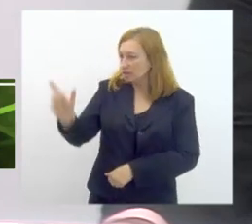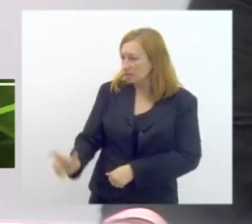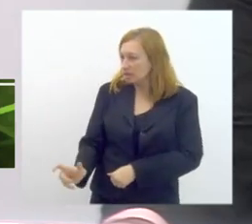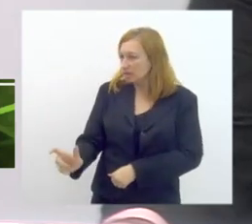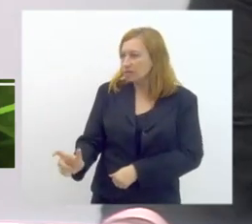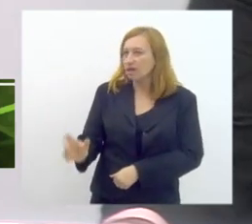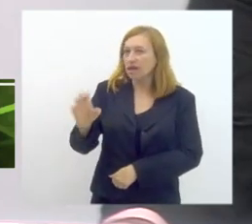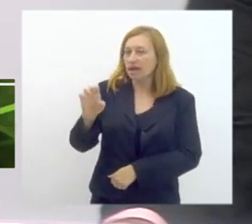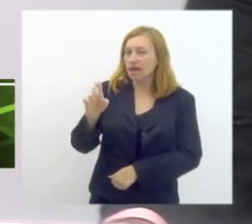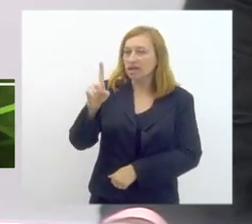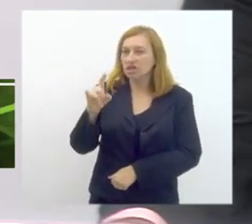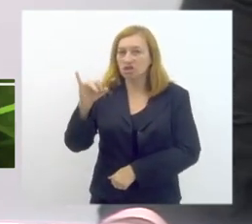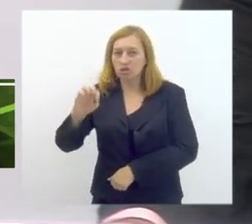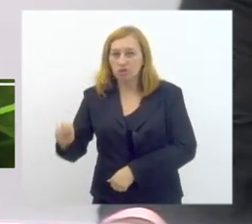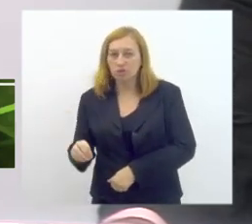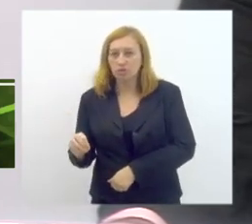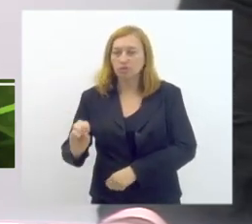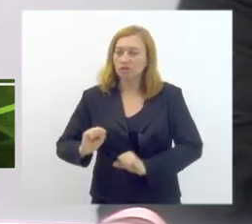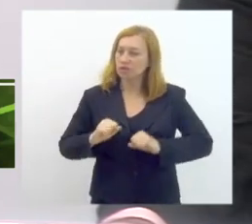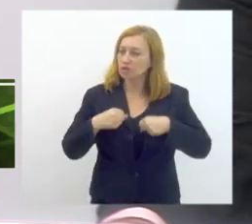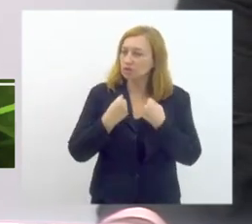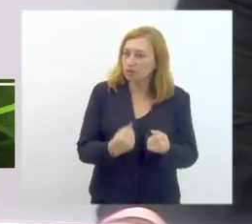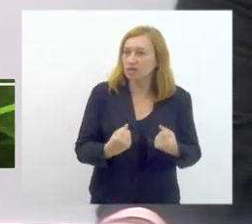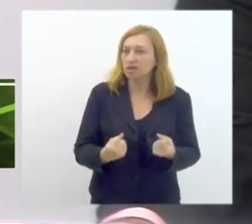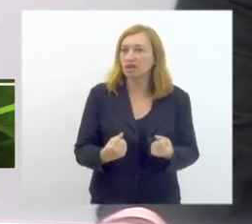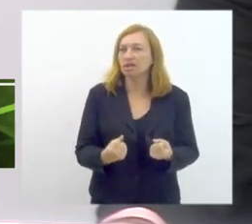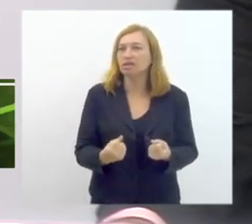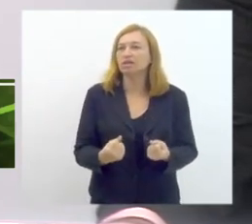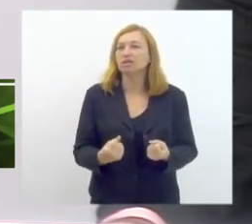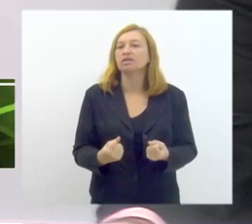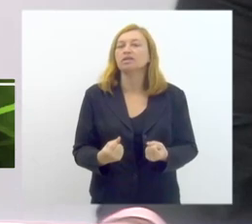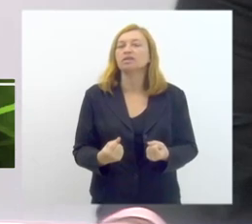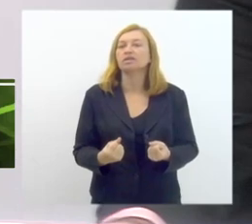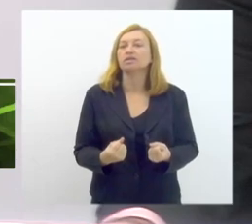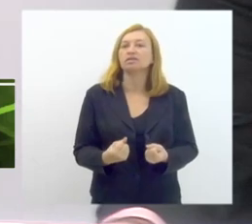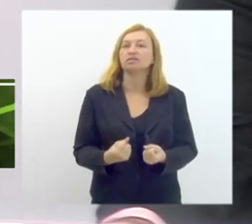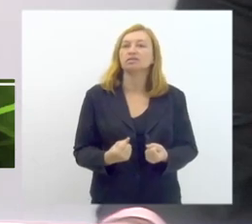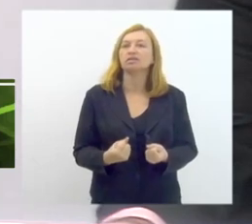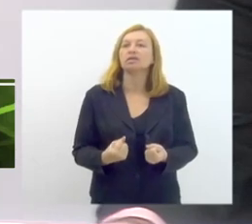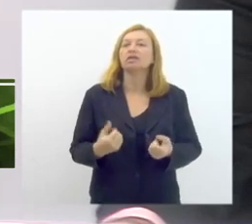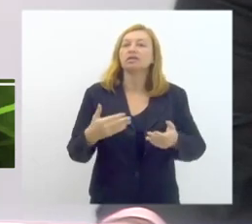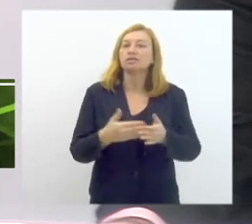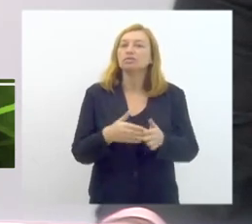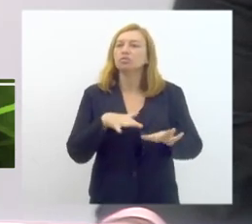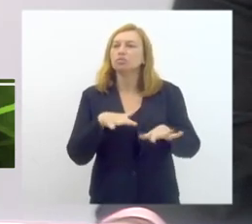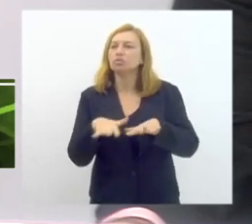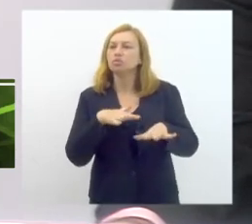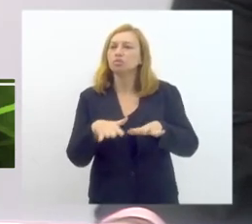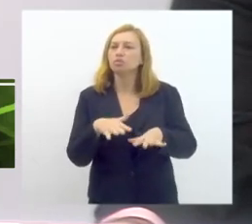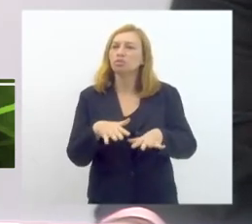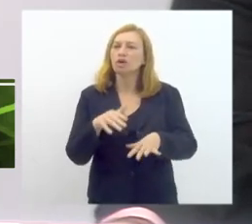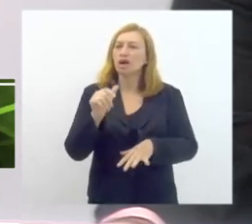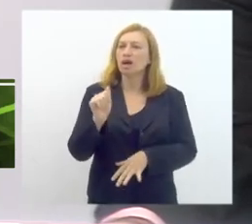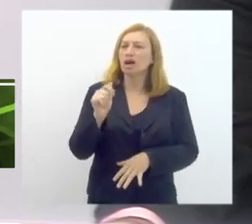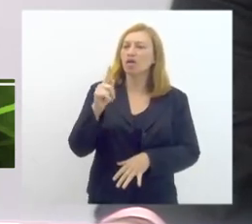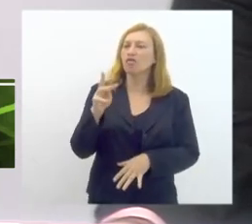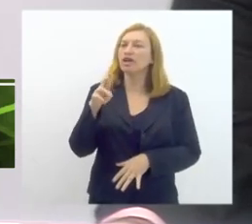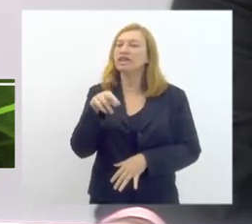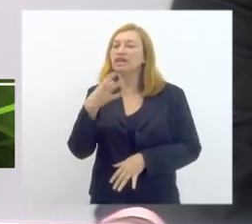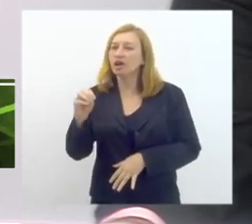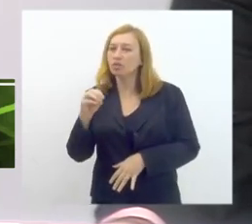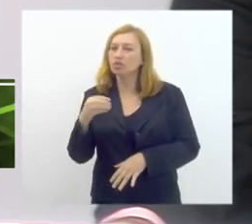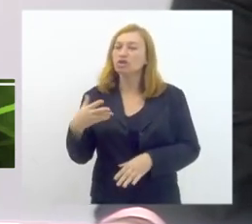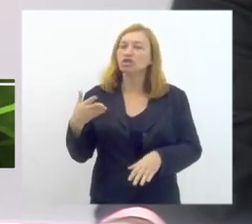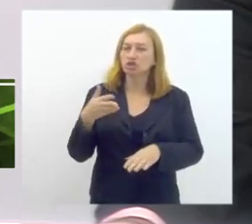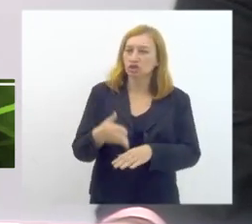condução do Ézio, que tem se dedicado muito até esse movimento, Alfredão, chegar